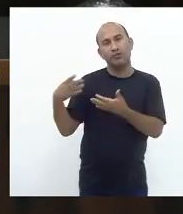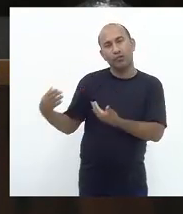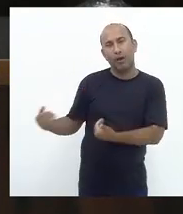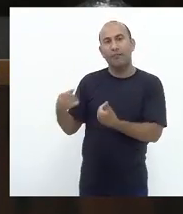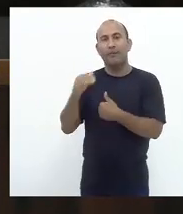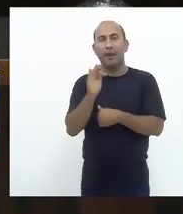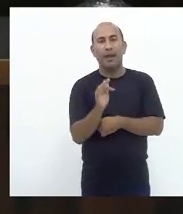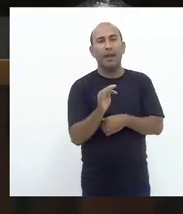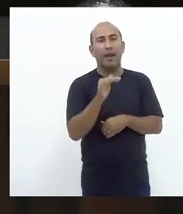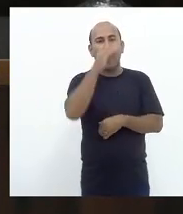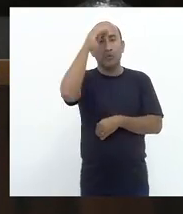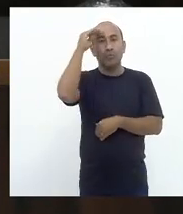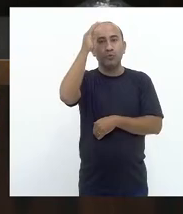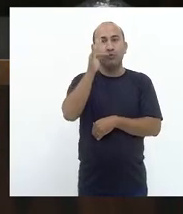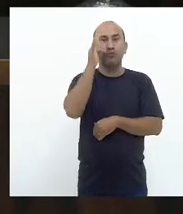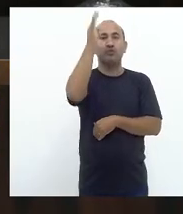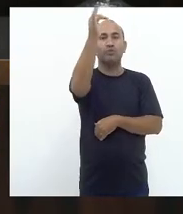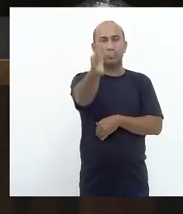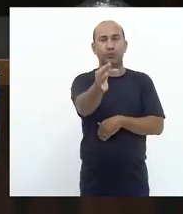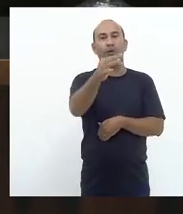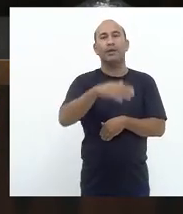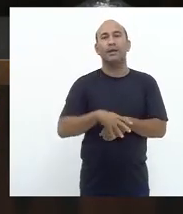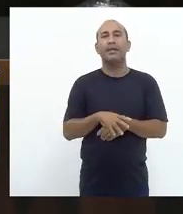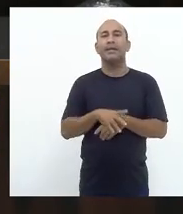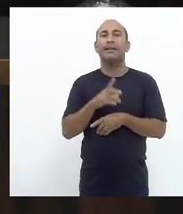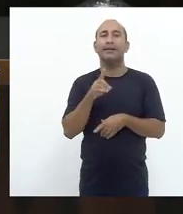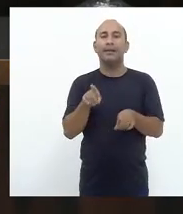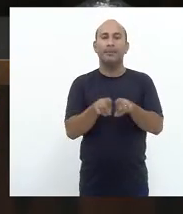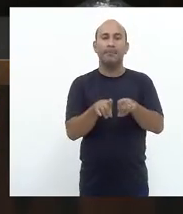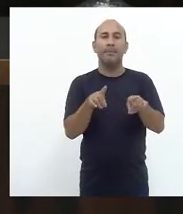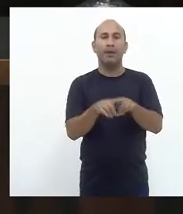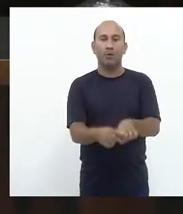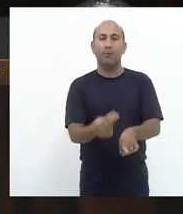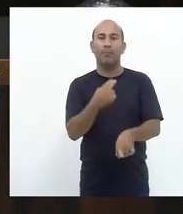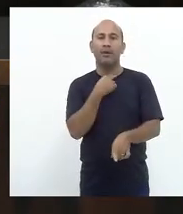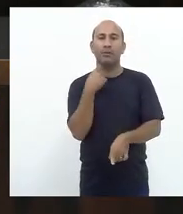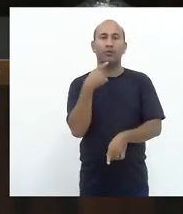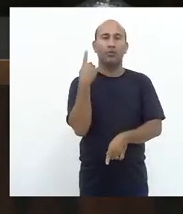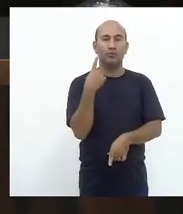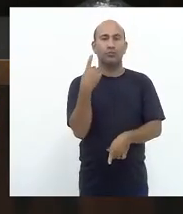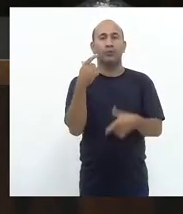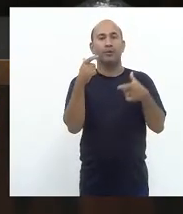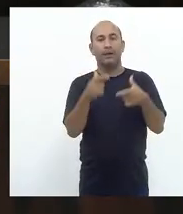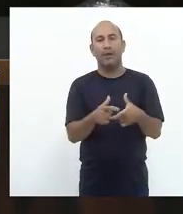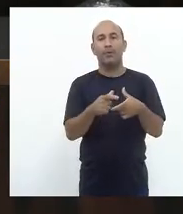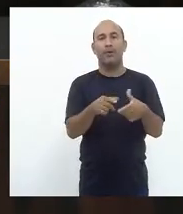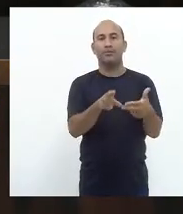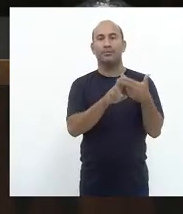os adultos da manhã e é eles que estarão ocupando os nossos lugares com muita responsabilidade.